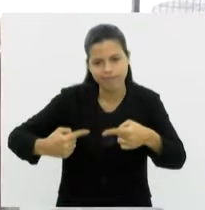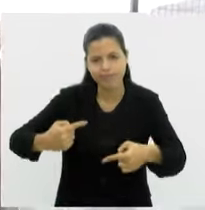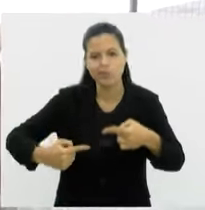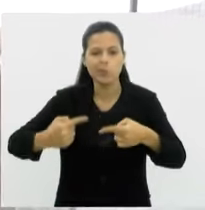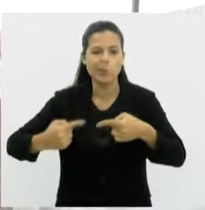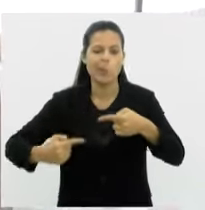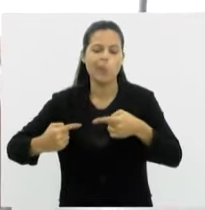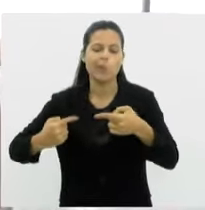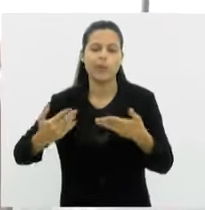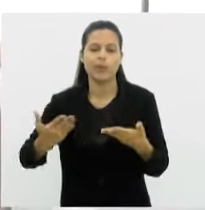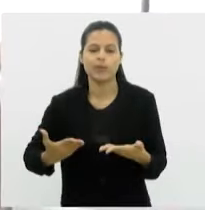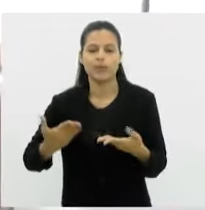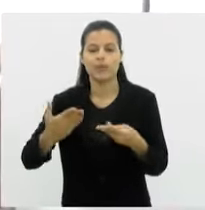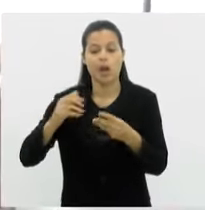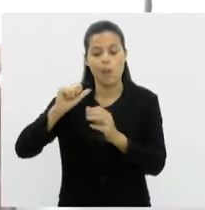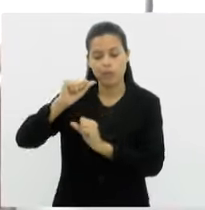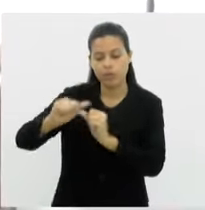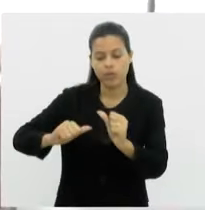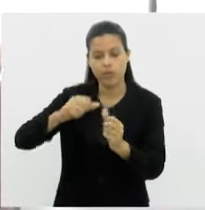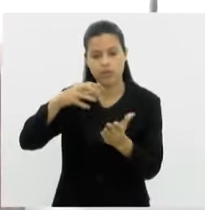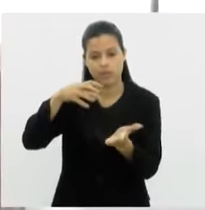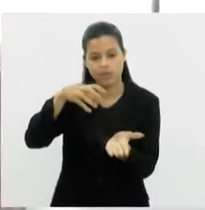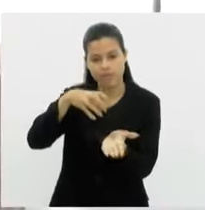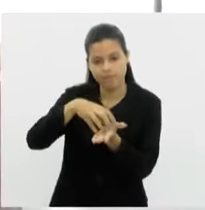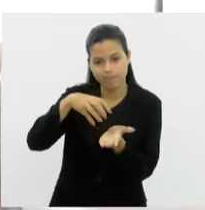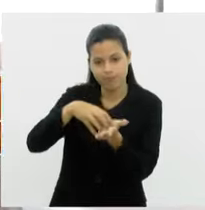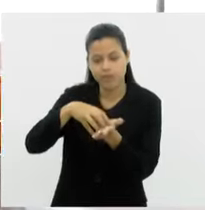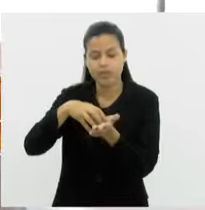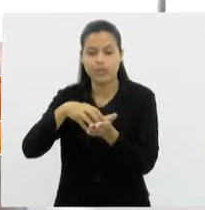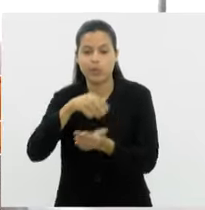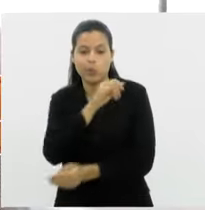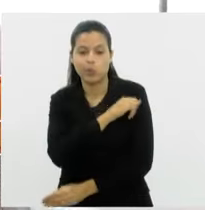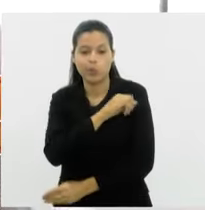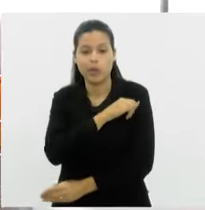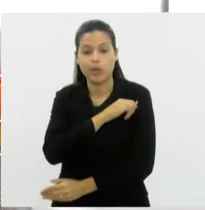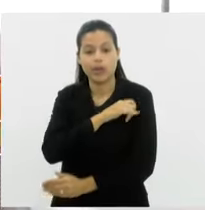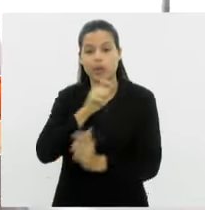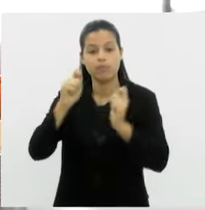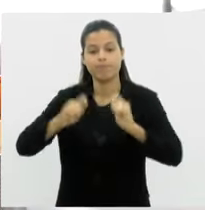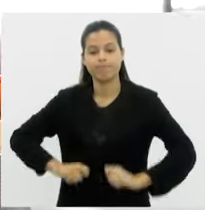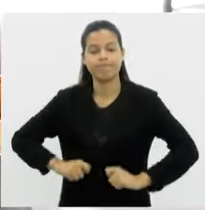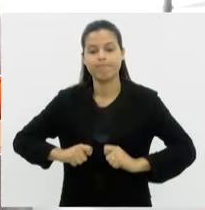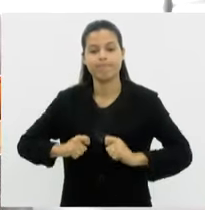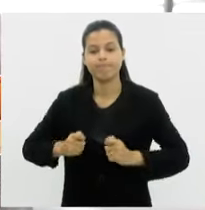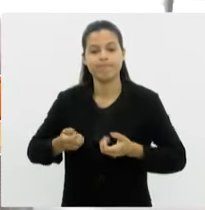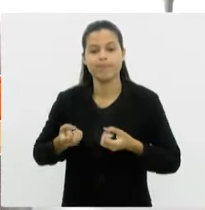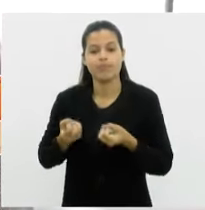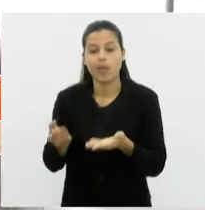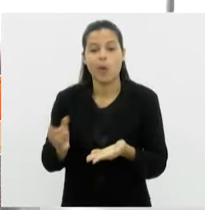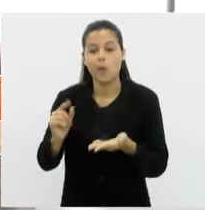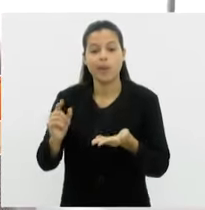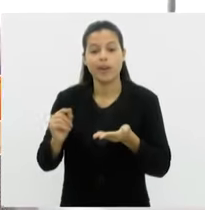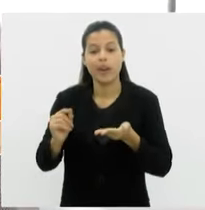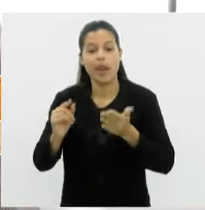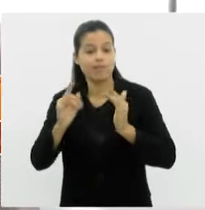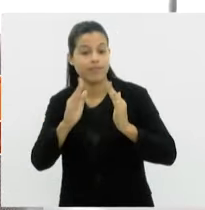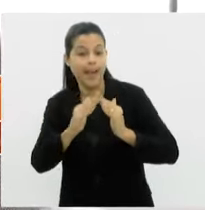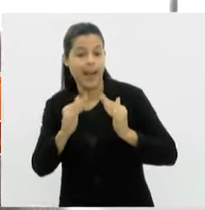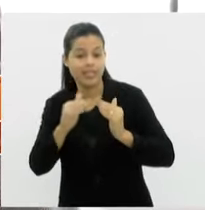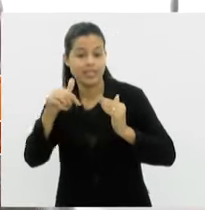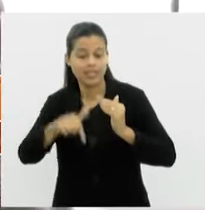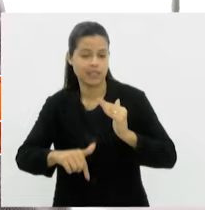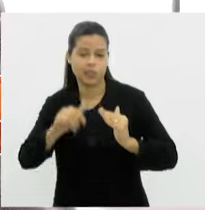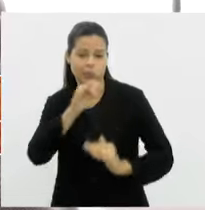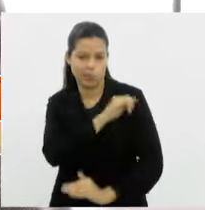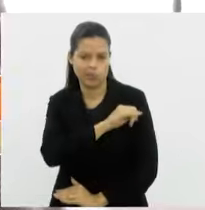Rio com a possibilidade de trazer para o centro do Rio a habitação, a moradia. Então,